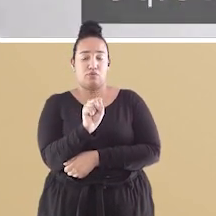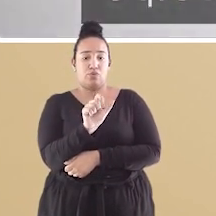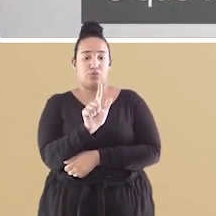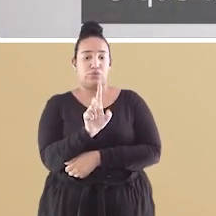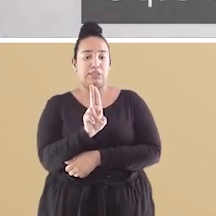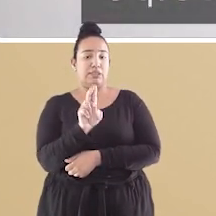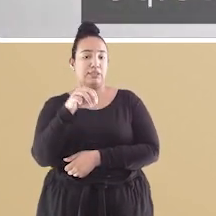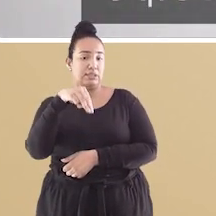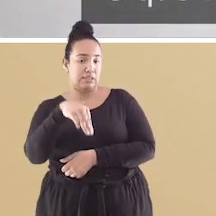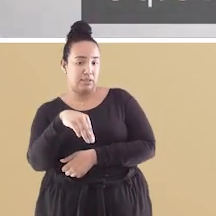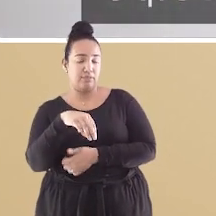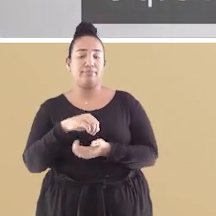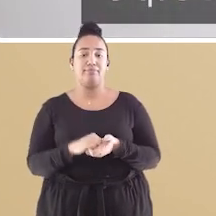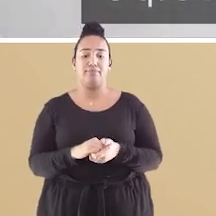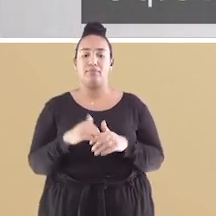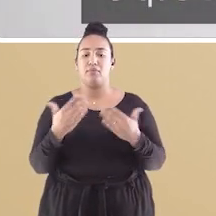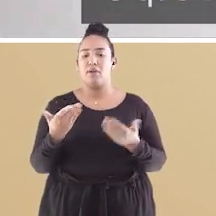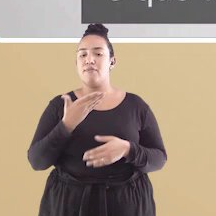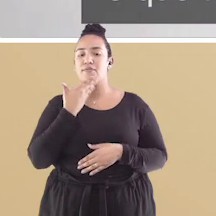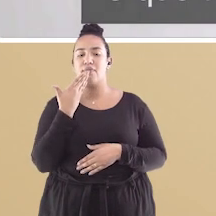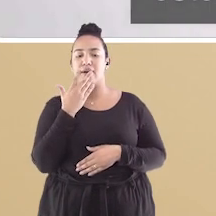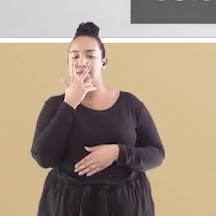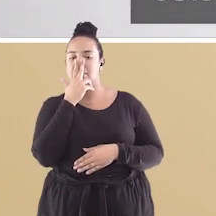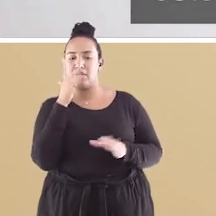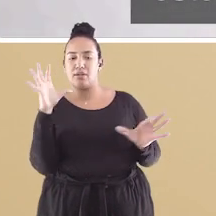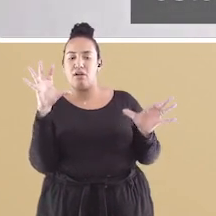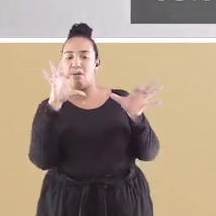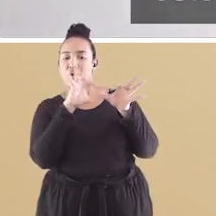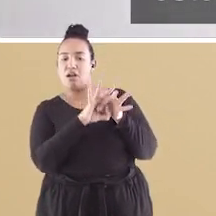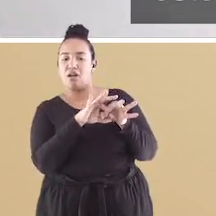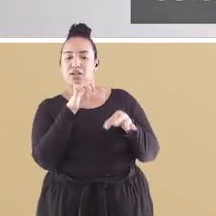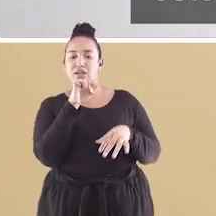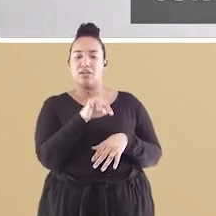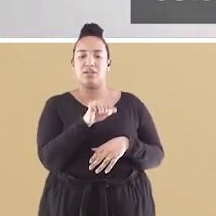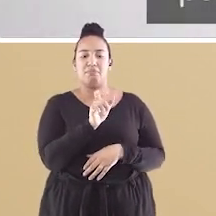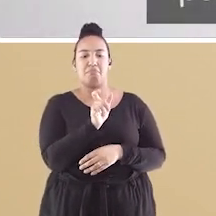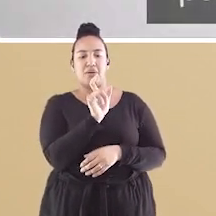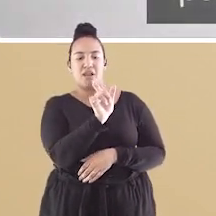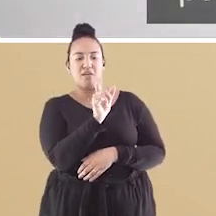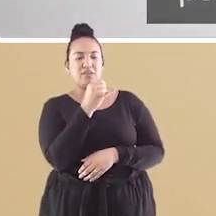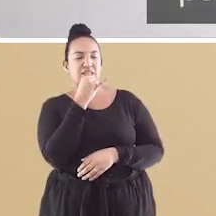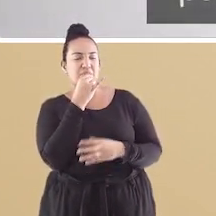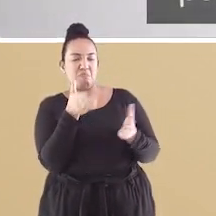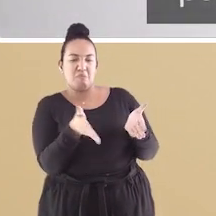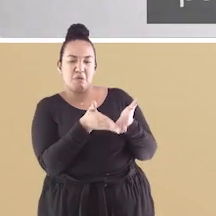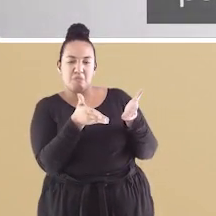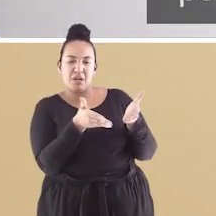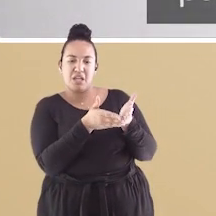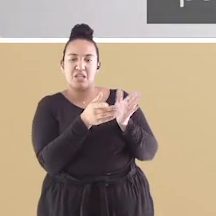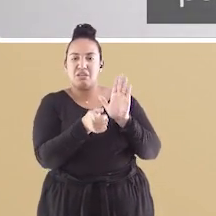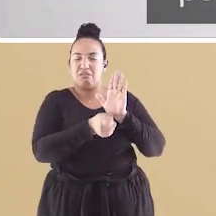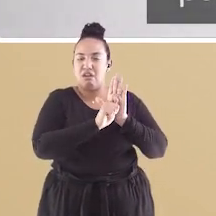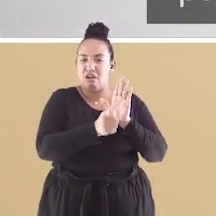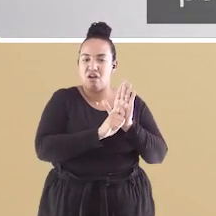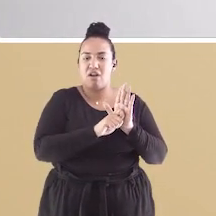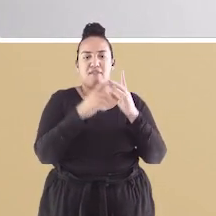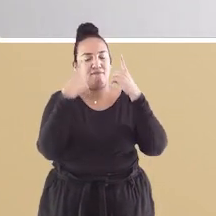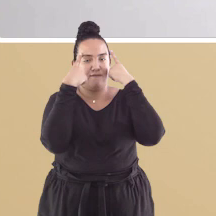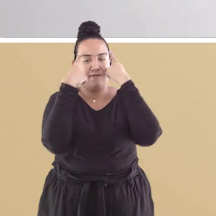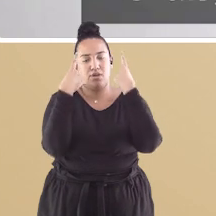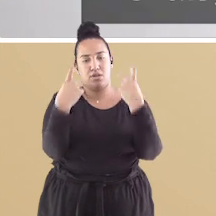slum, o que torna fácil associar favelas com estereotipos estigmatizantes de pobreza, drogas e